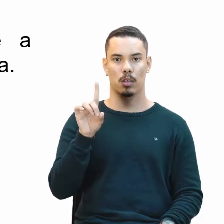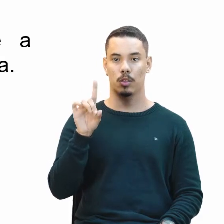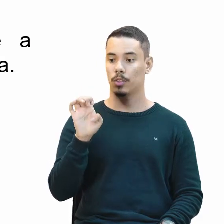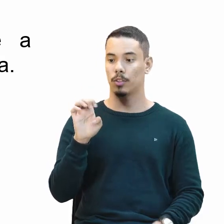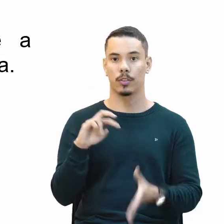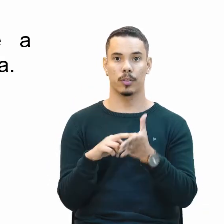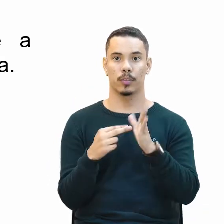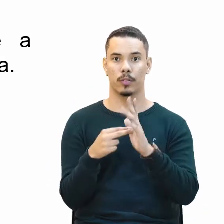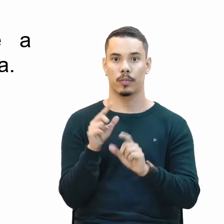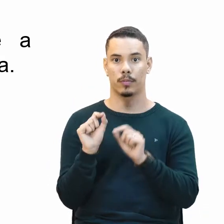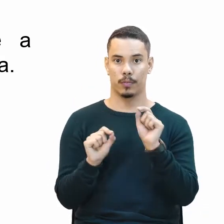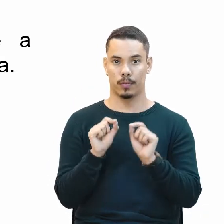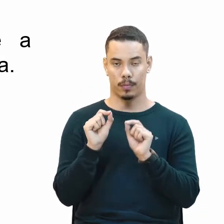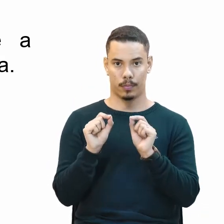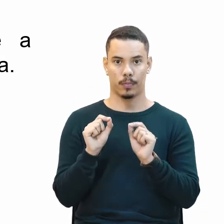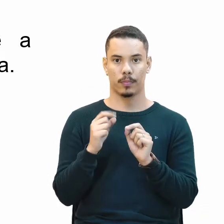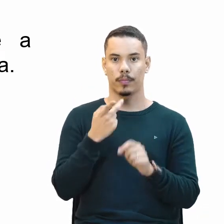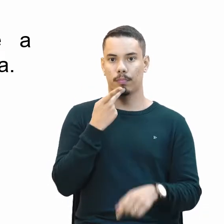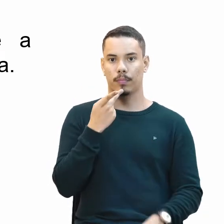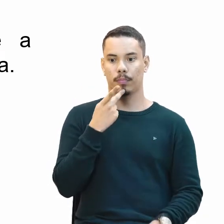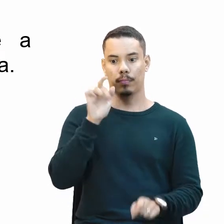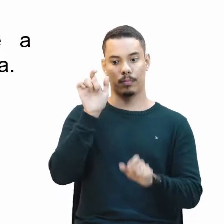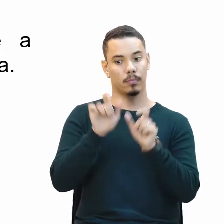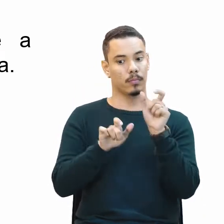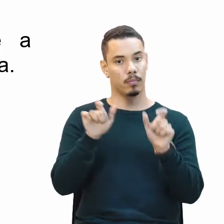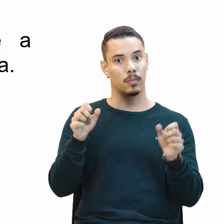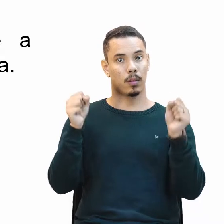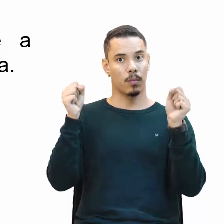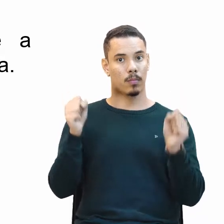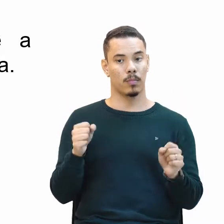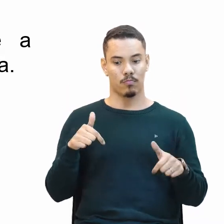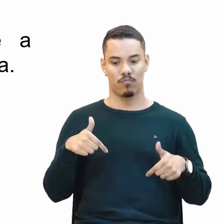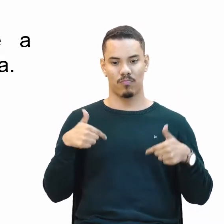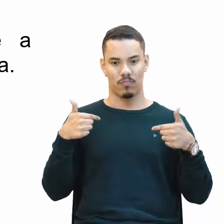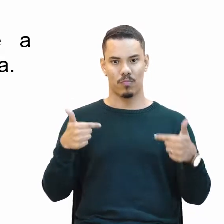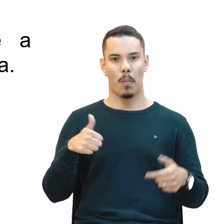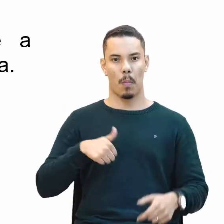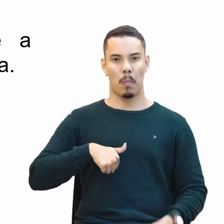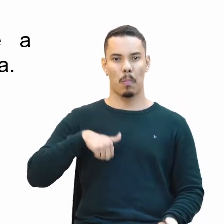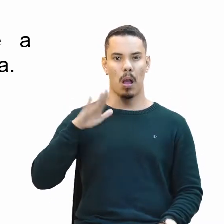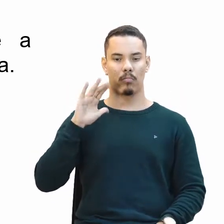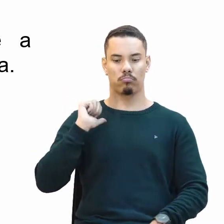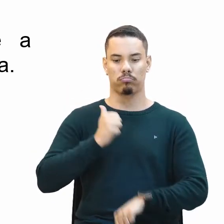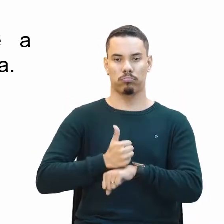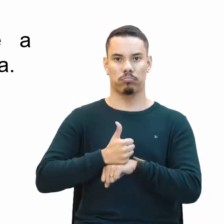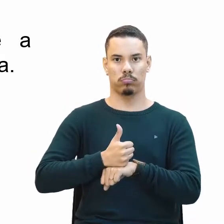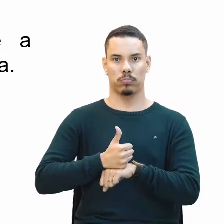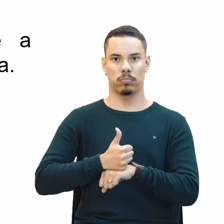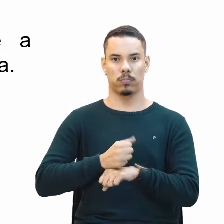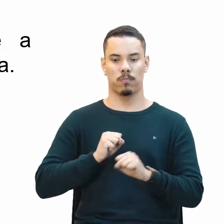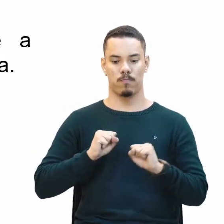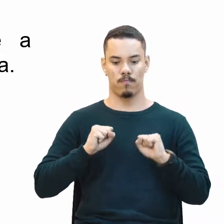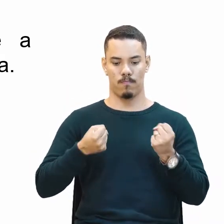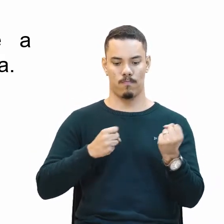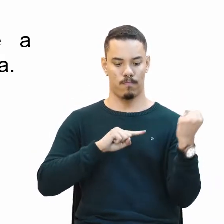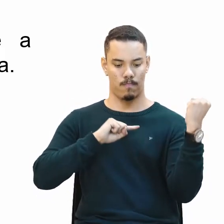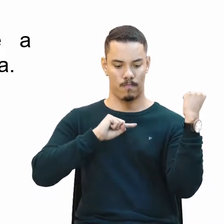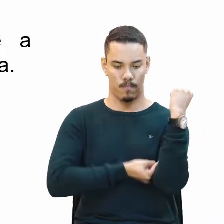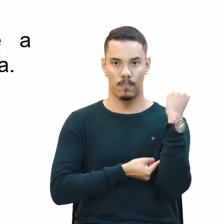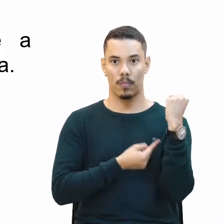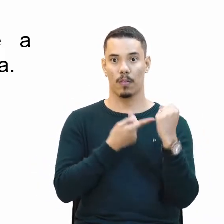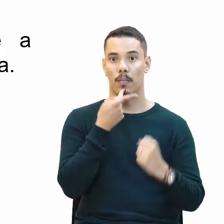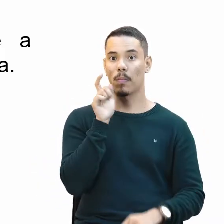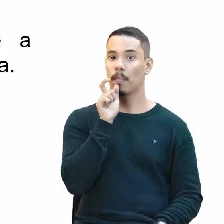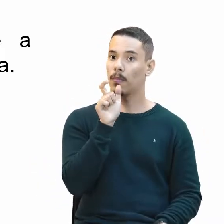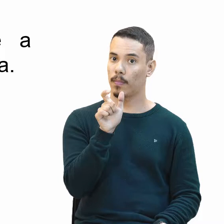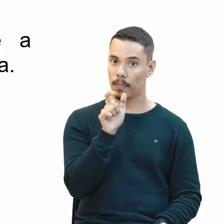fazer com que as pessoas possam agir com mais rigor, com mais firmeza em suas palavras e